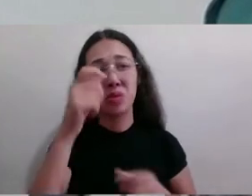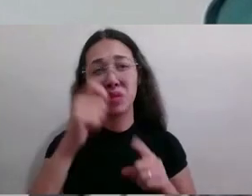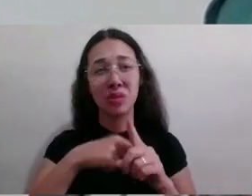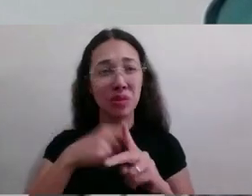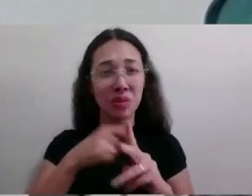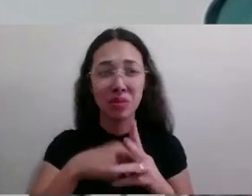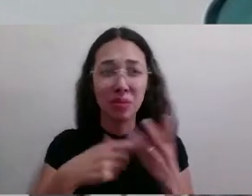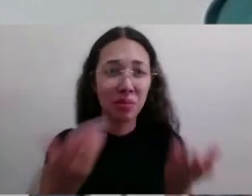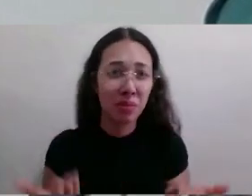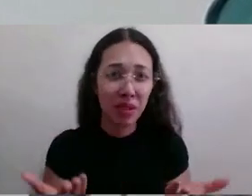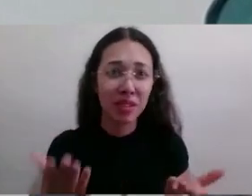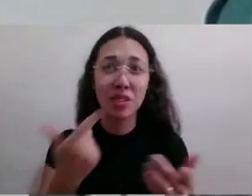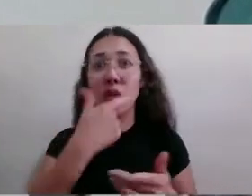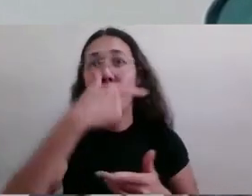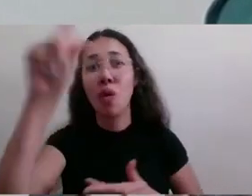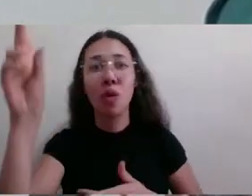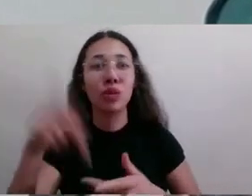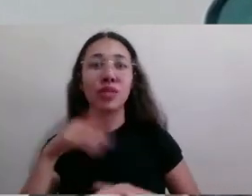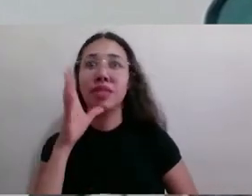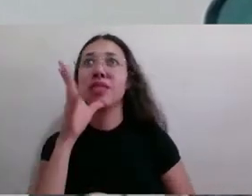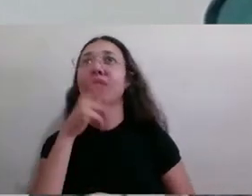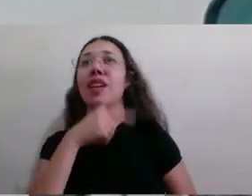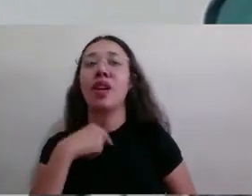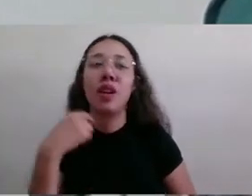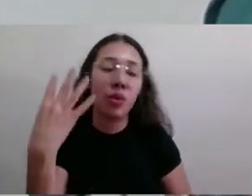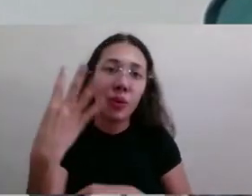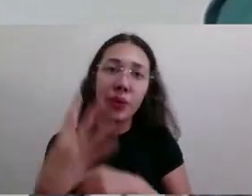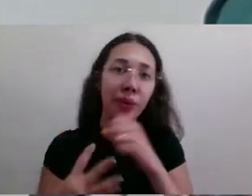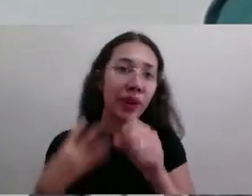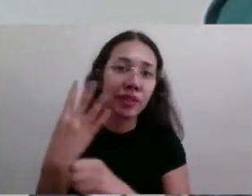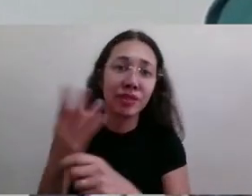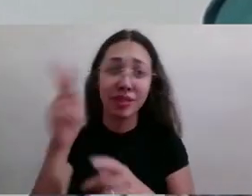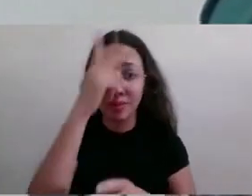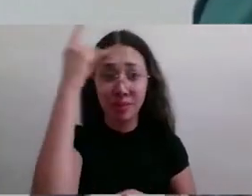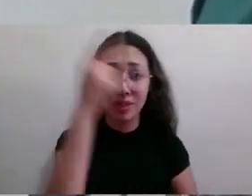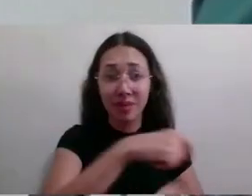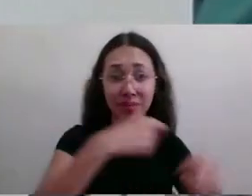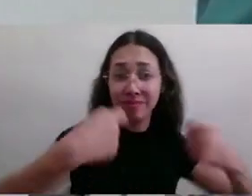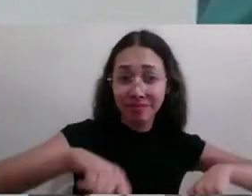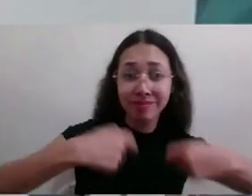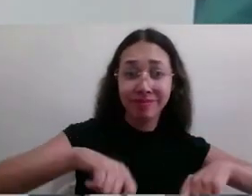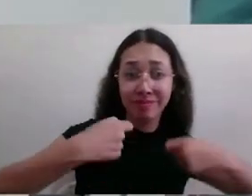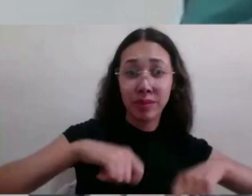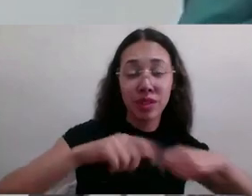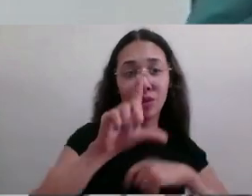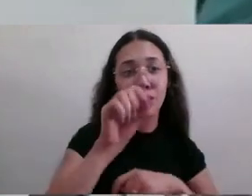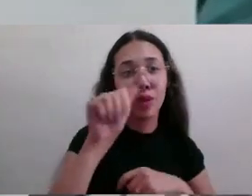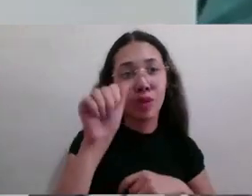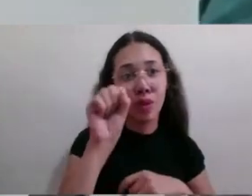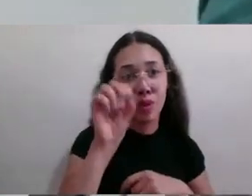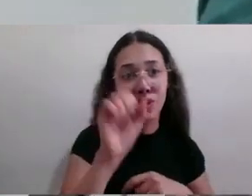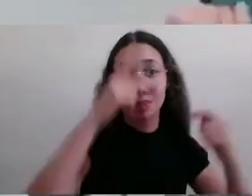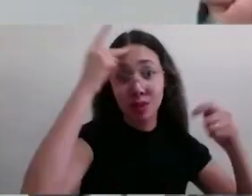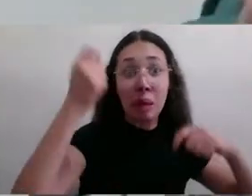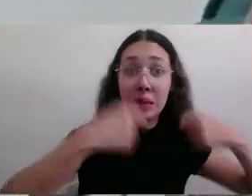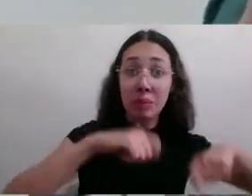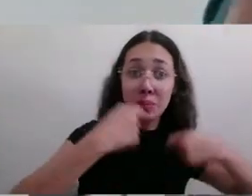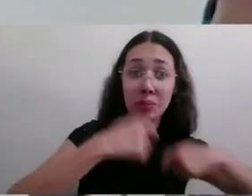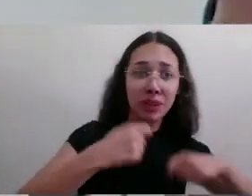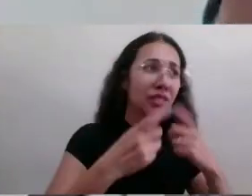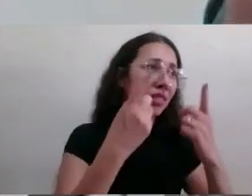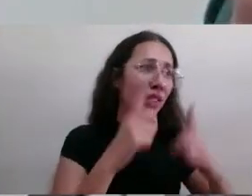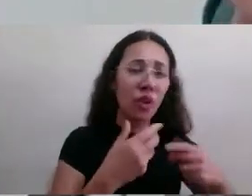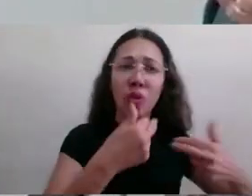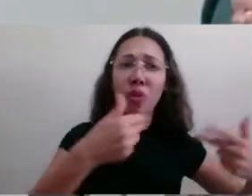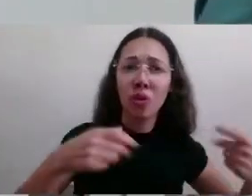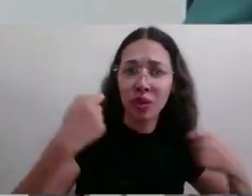4 anos. E a gente está falando de um processo de um benefício assistencial, de um OAS, que a gente presume que a parte vive em estado de miserabilidade, que